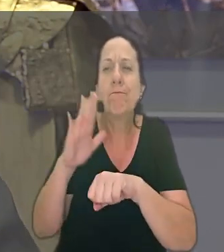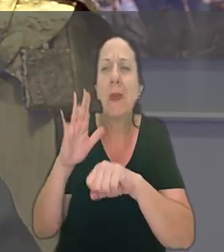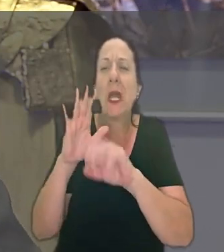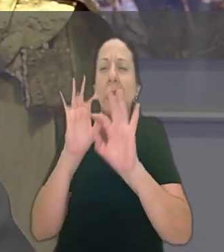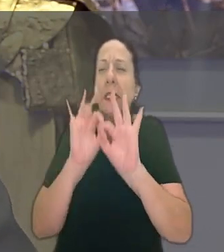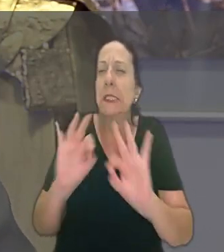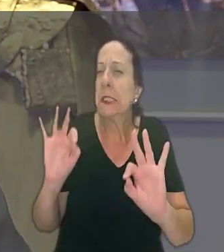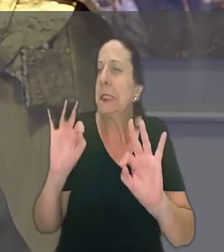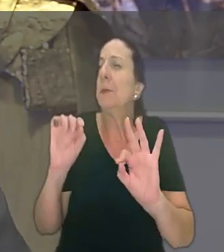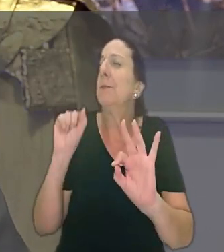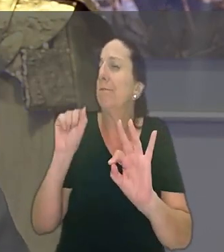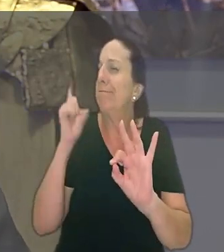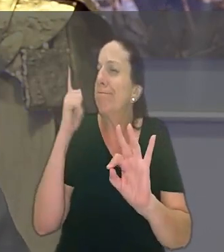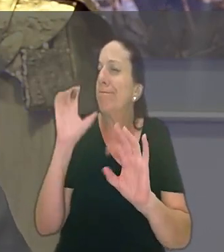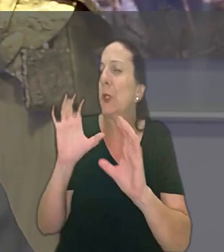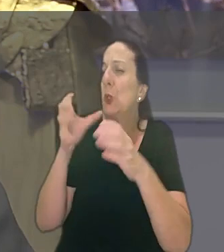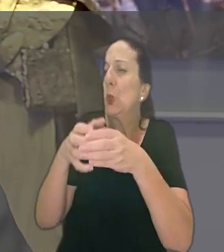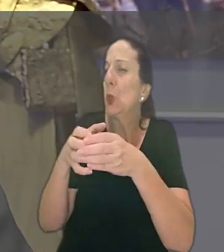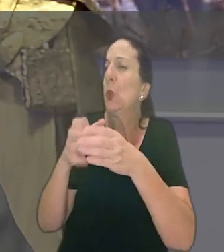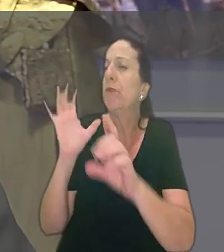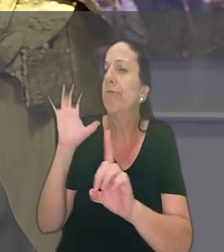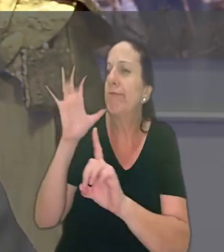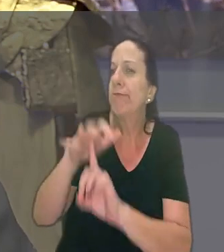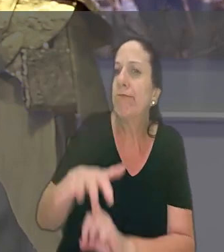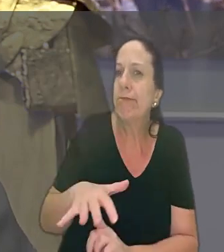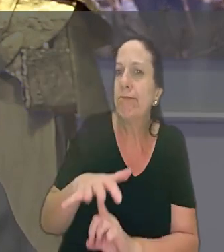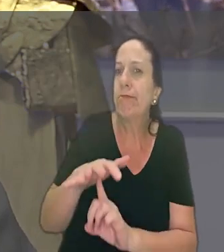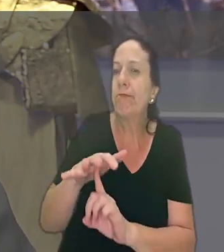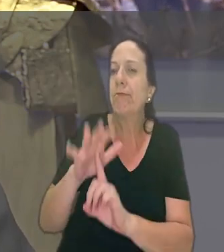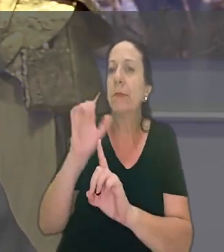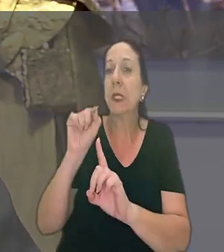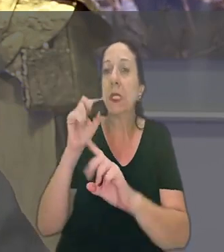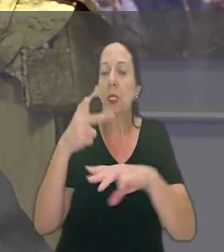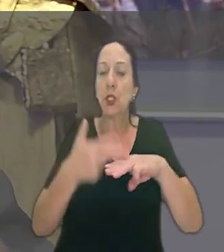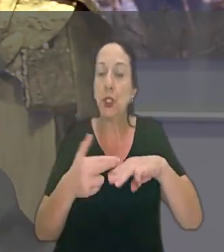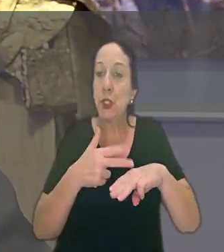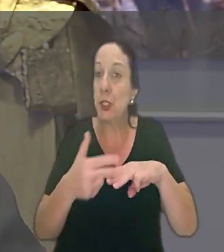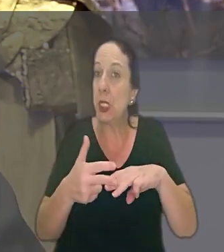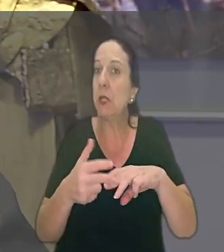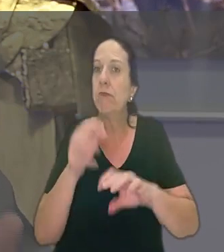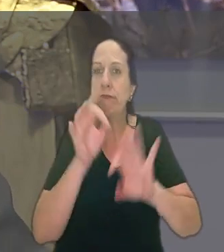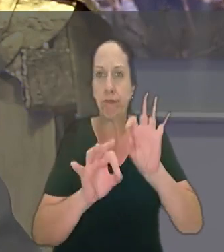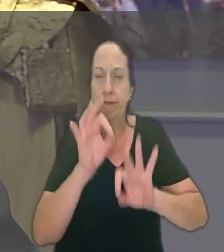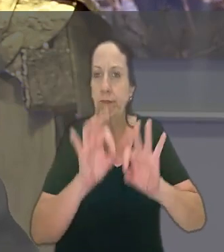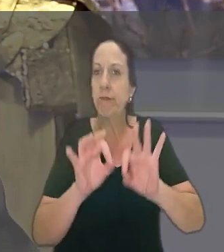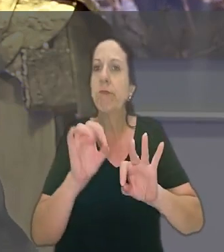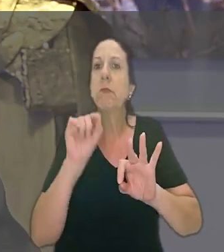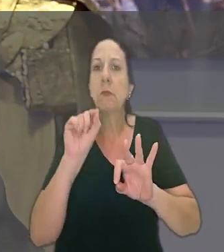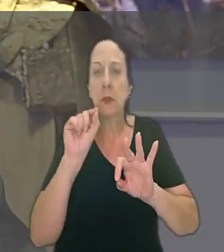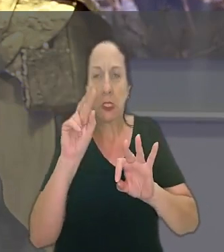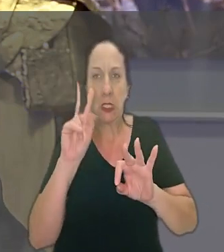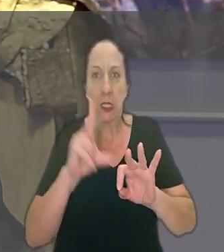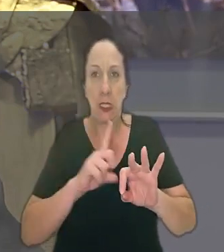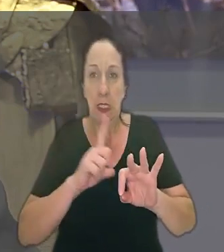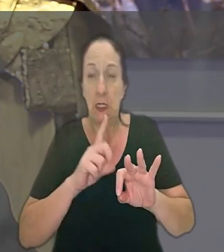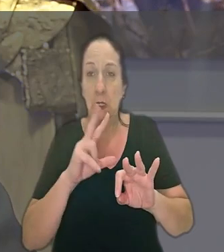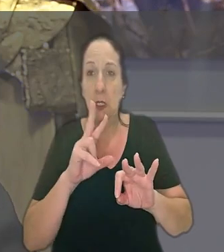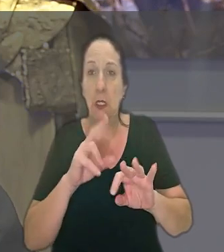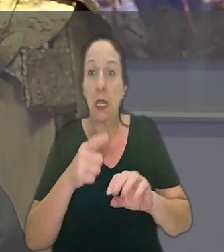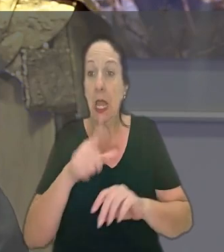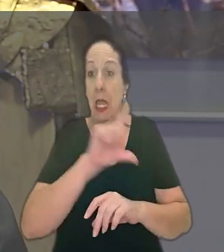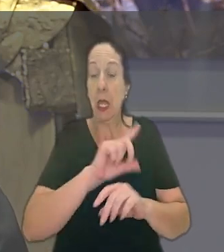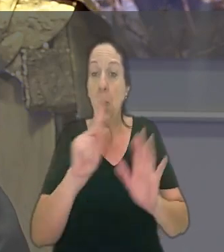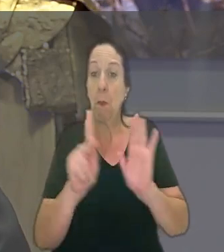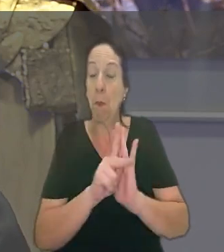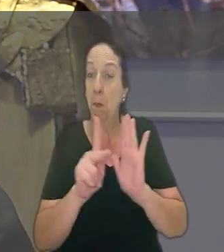serem atingidos pelo assédio. Então, essa resolução, o protocolo para a perspectiva de gênero para julgamento, deriva, inclusive, de uma